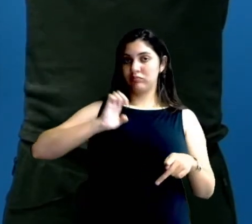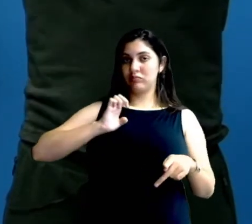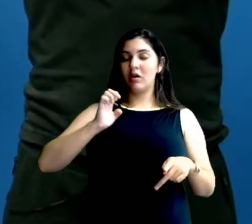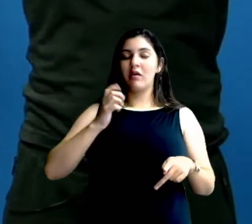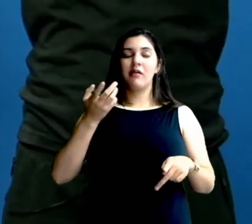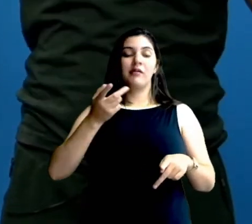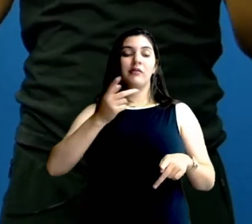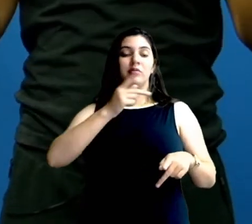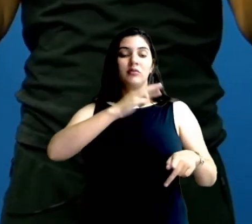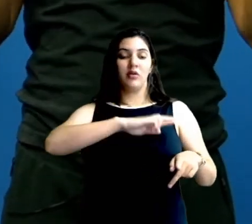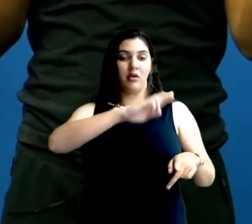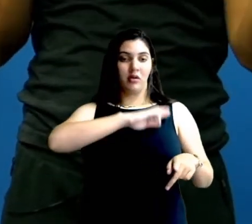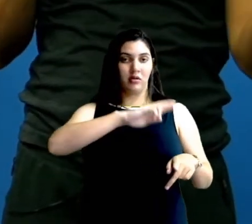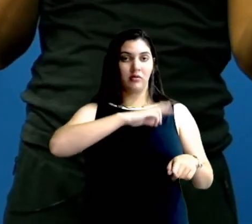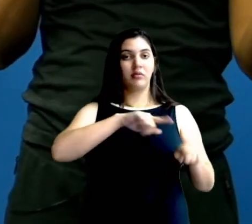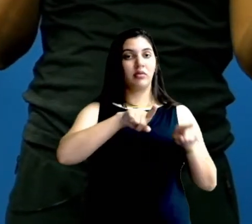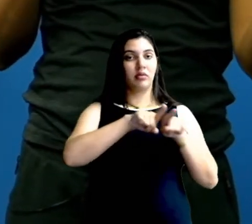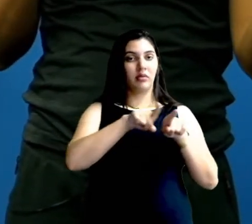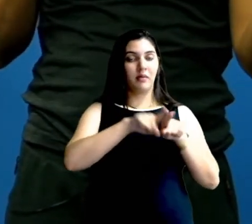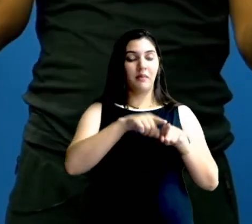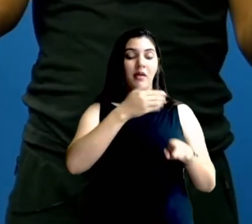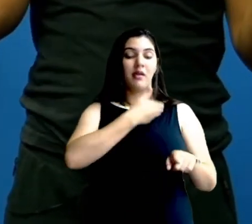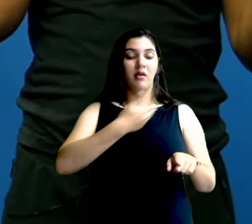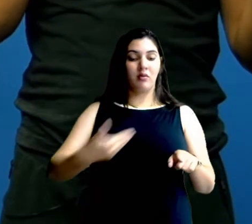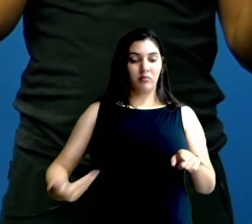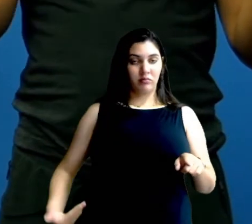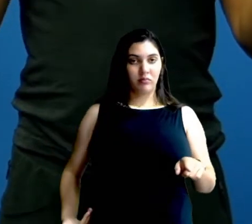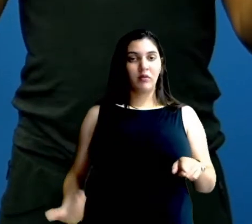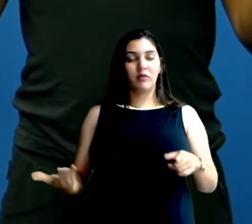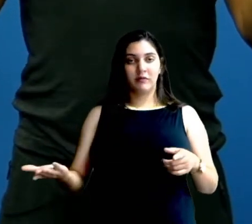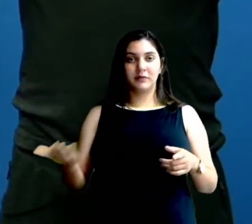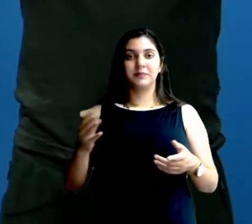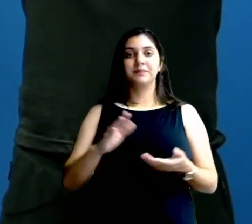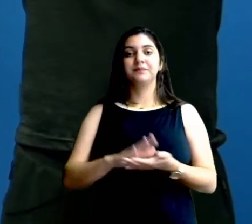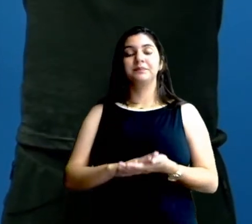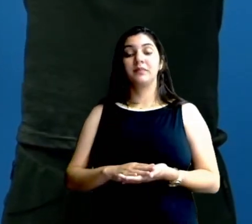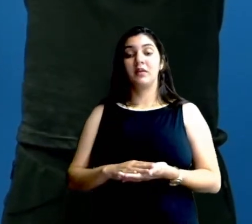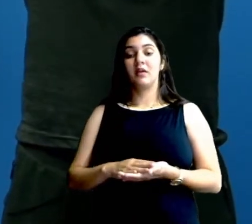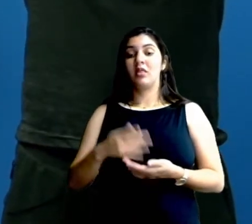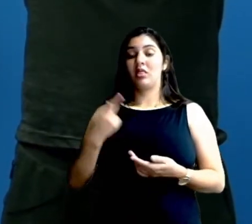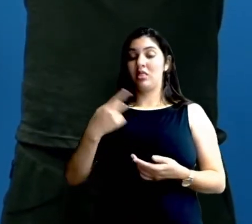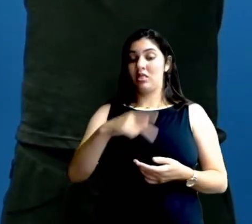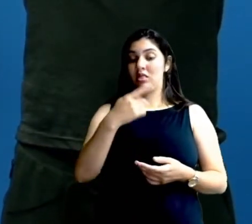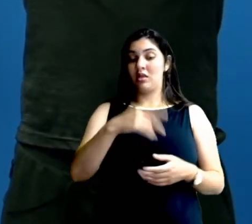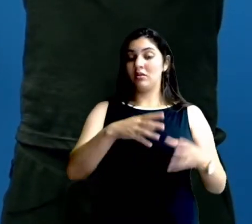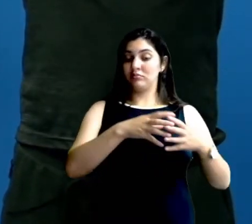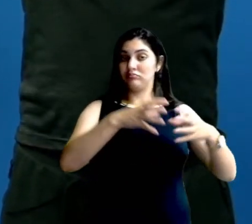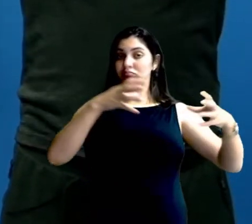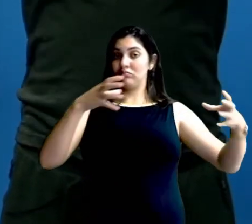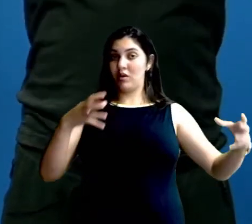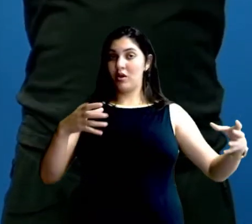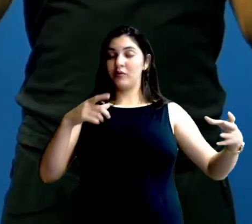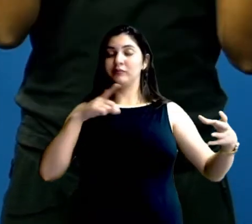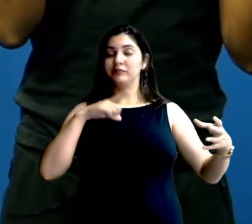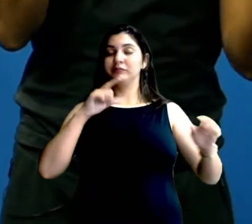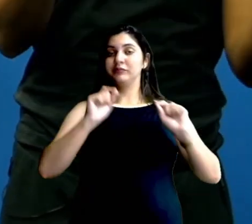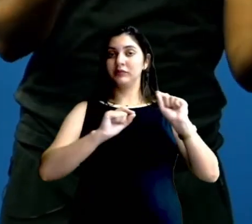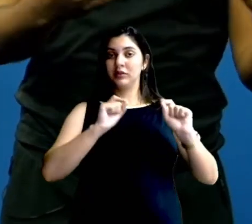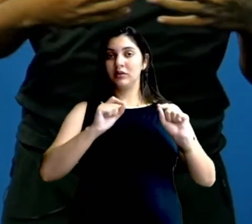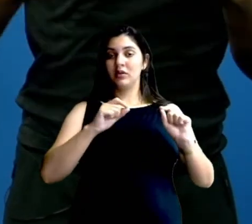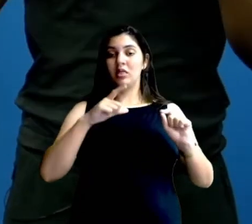tá porque também era um governo teocrático né então nessa maior nessa Elite maior aí né